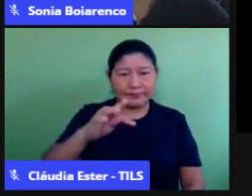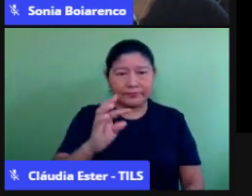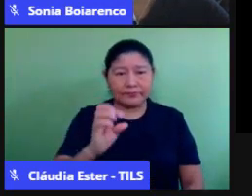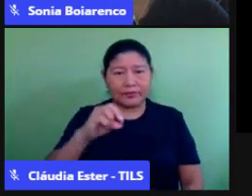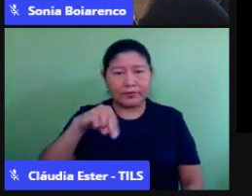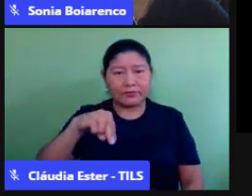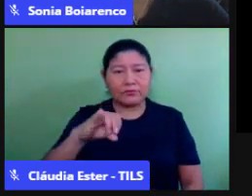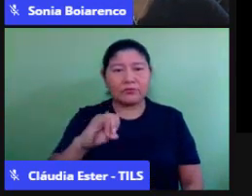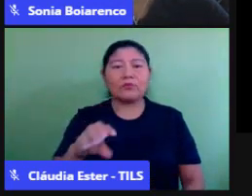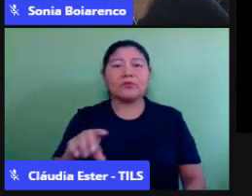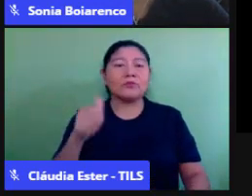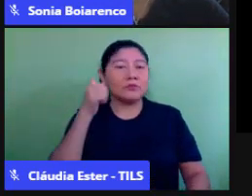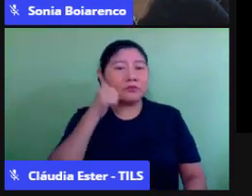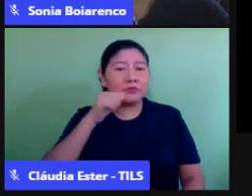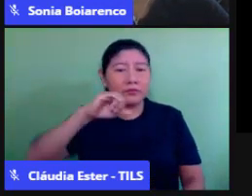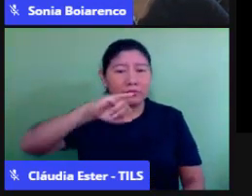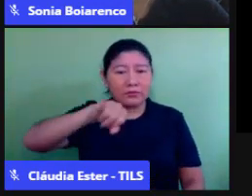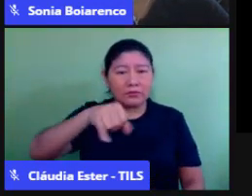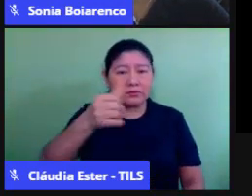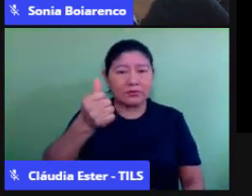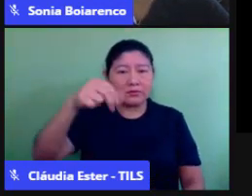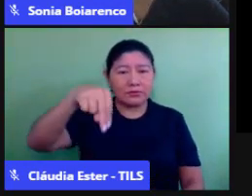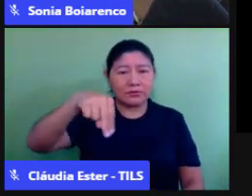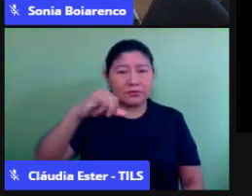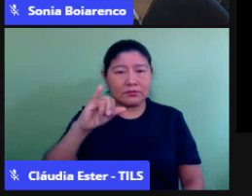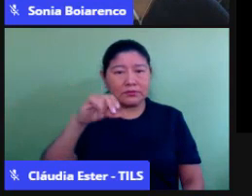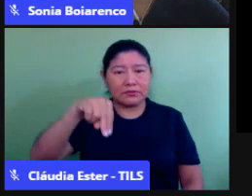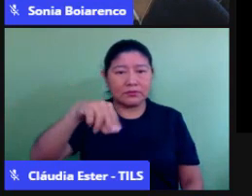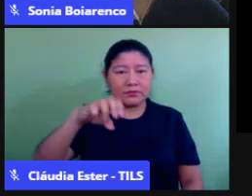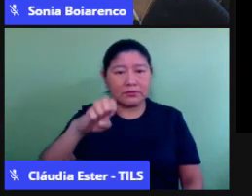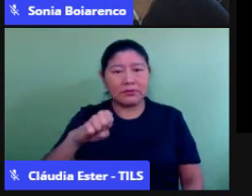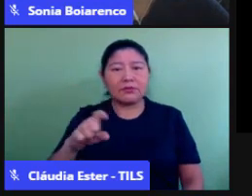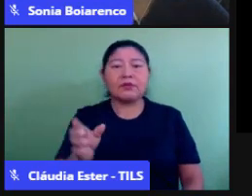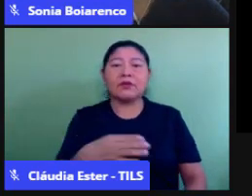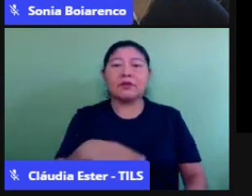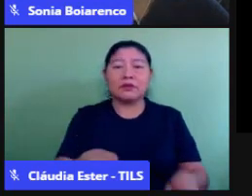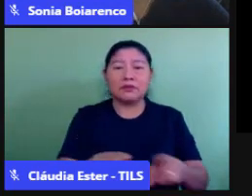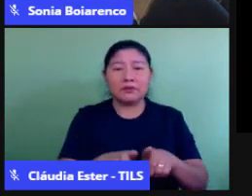Casagrande, professora Sônia Boiarenco, nós aqui somos